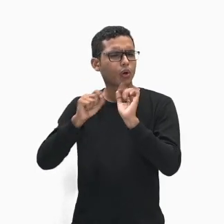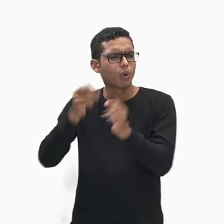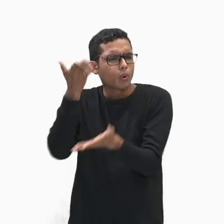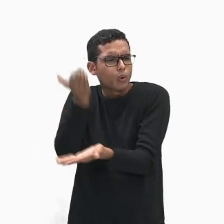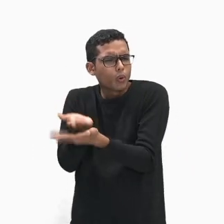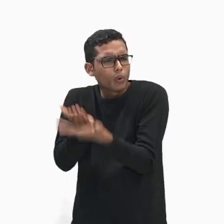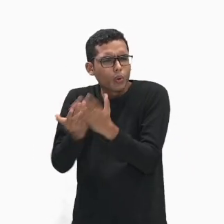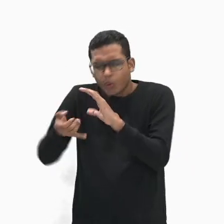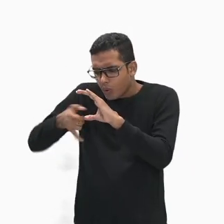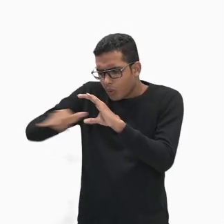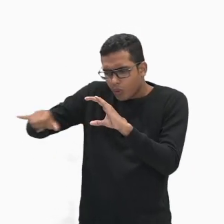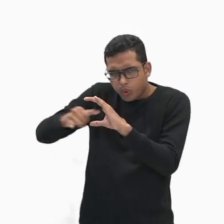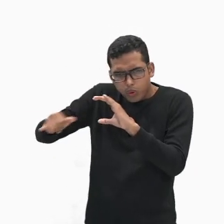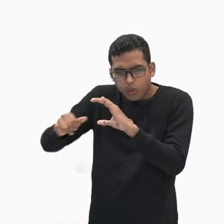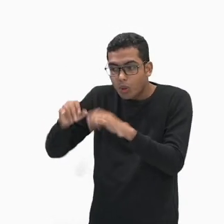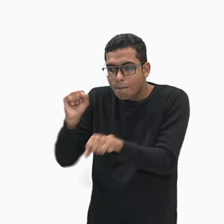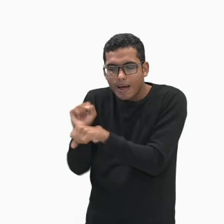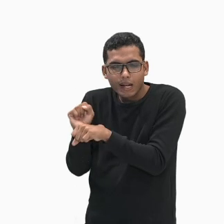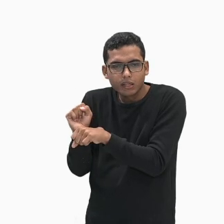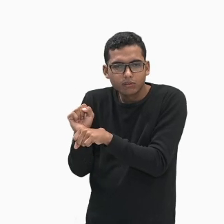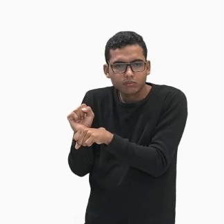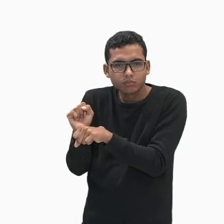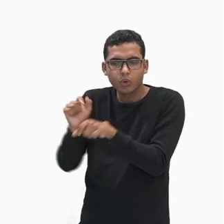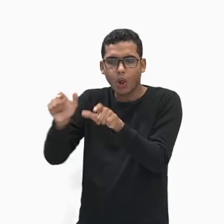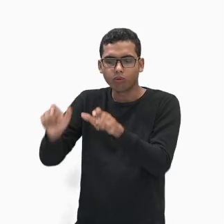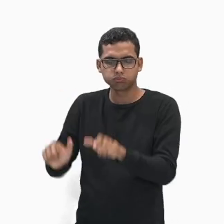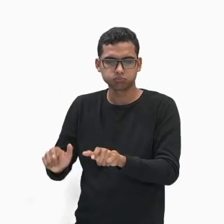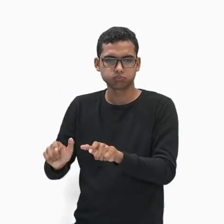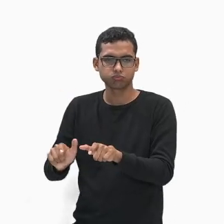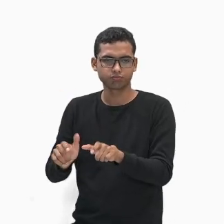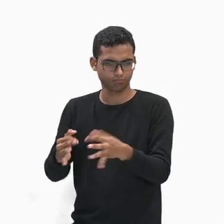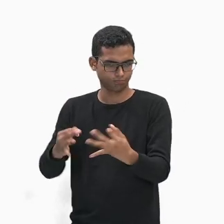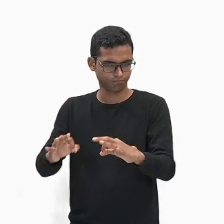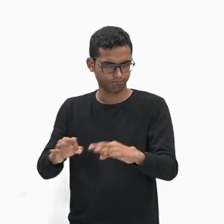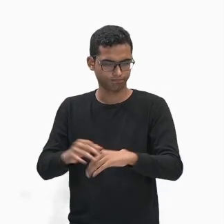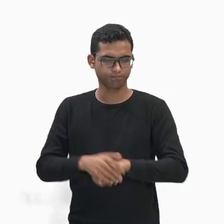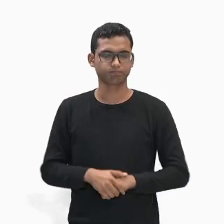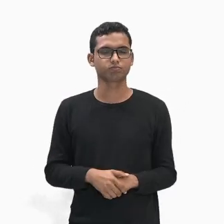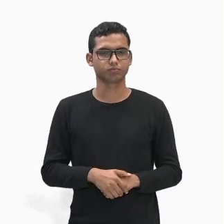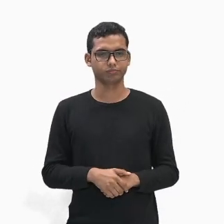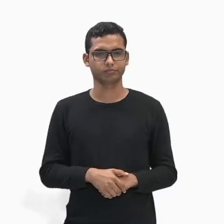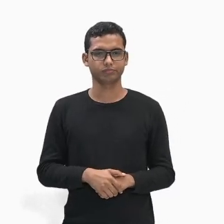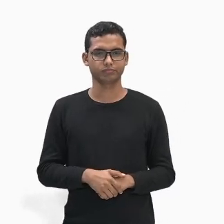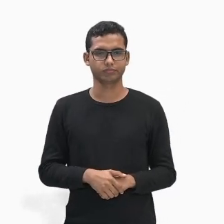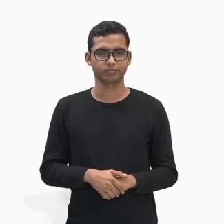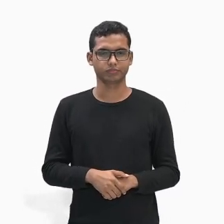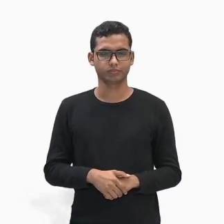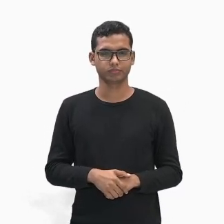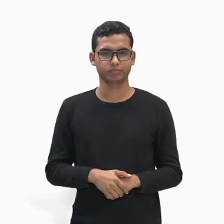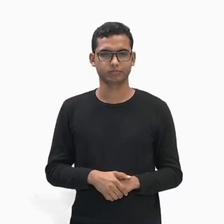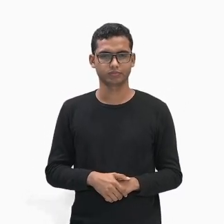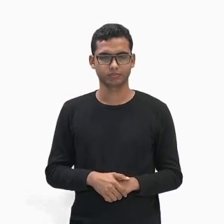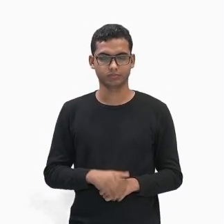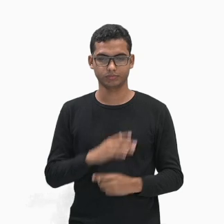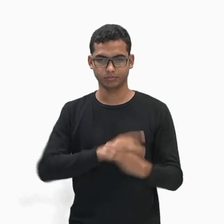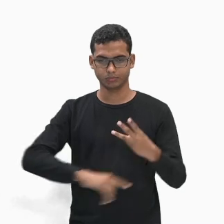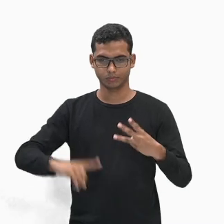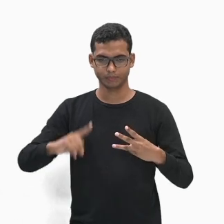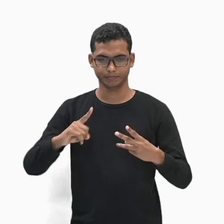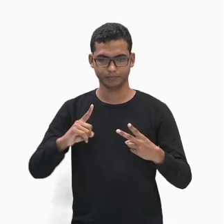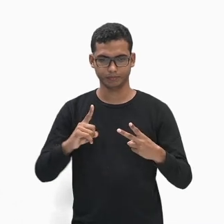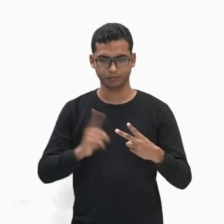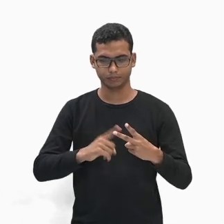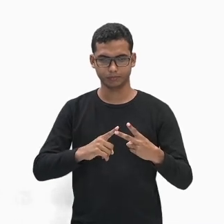de cargas elétricas em repouso, a eletrostática. Já a